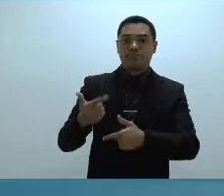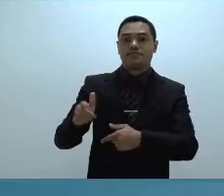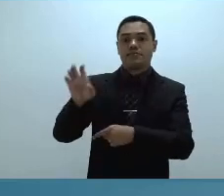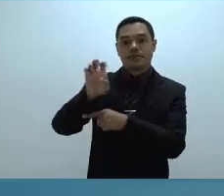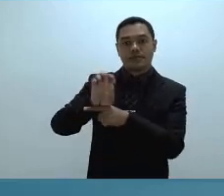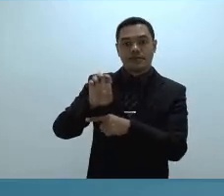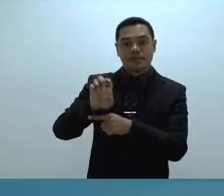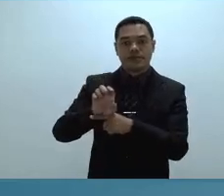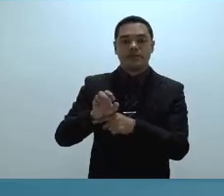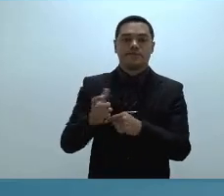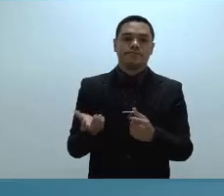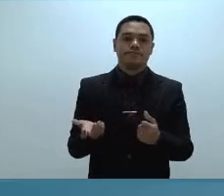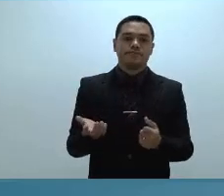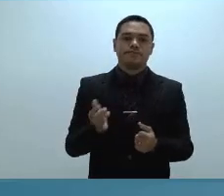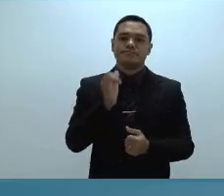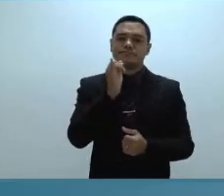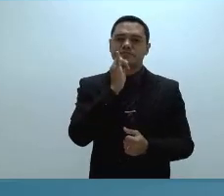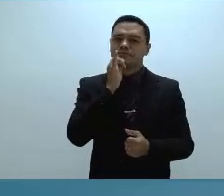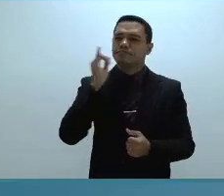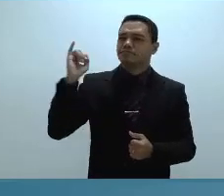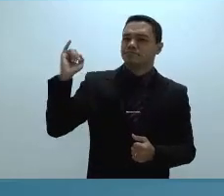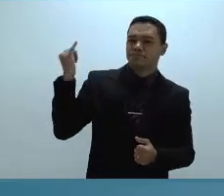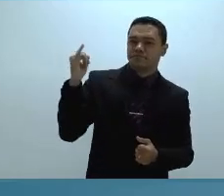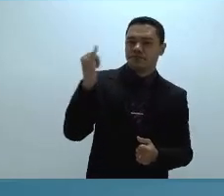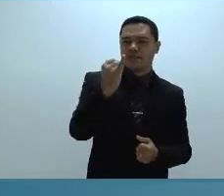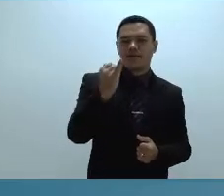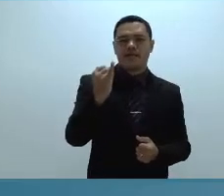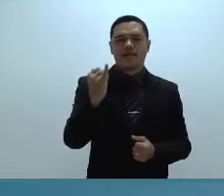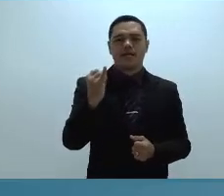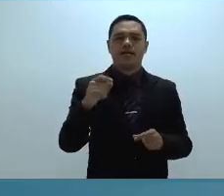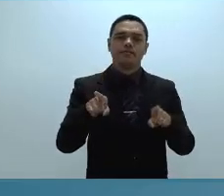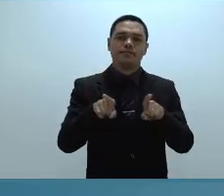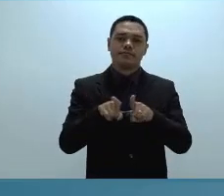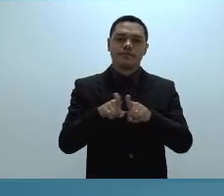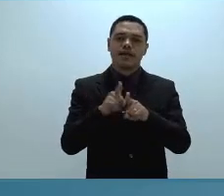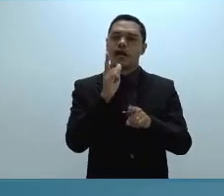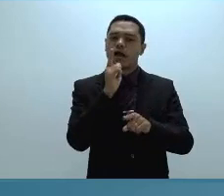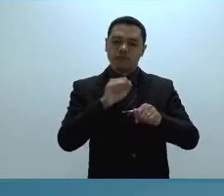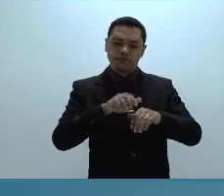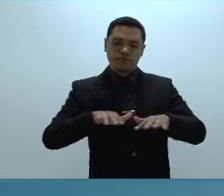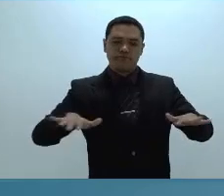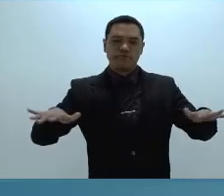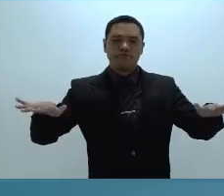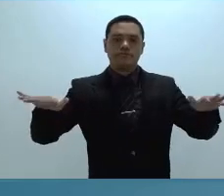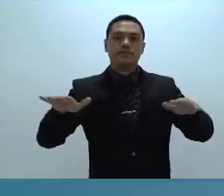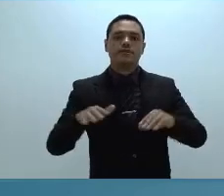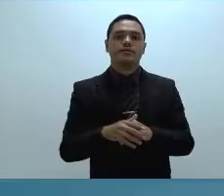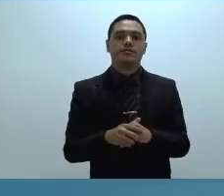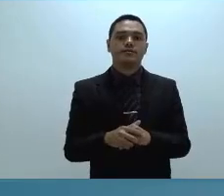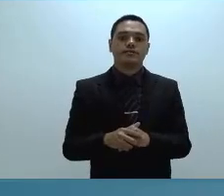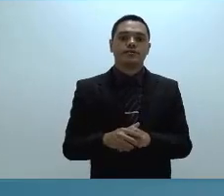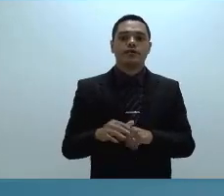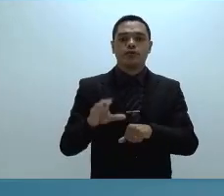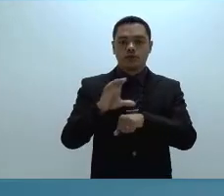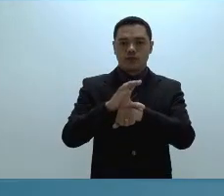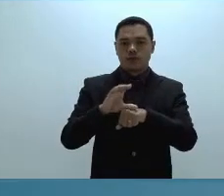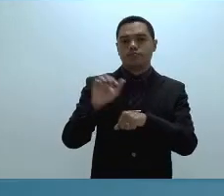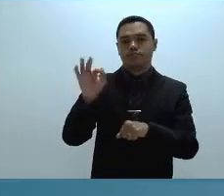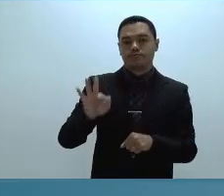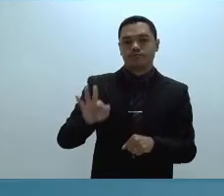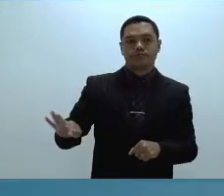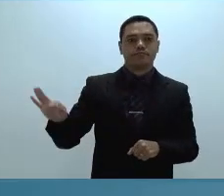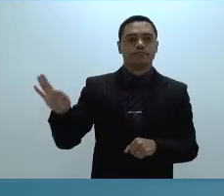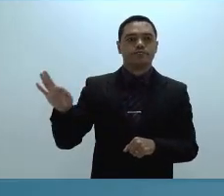exemplo, os potenciais de energia hidráulica nos termos do artigo 28º da Constituição Federal.